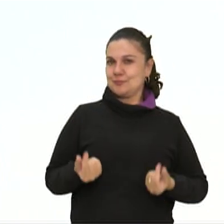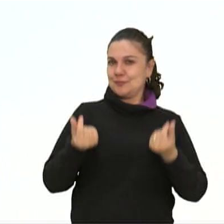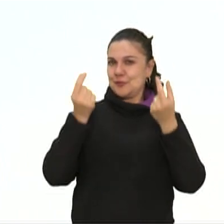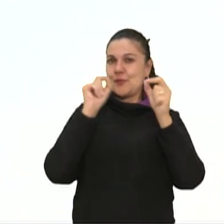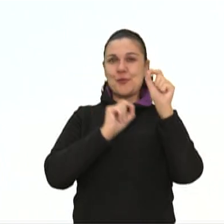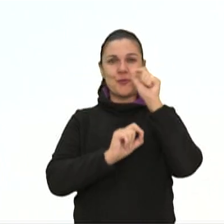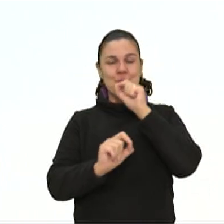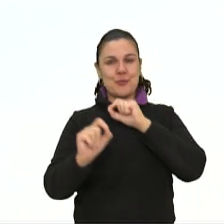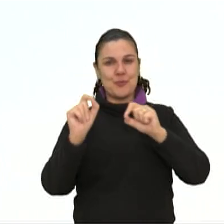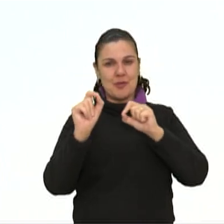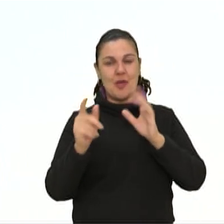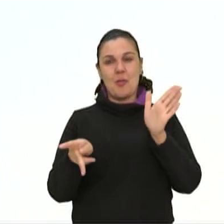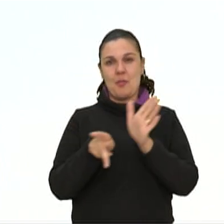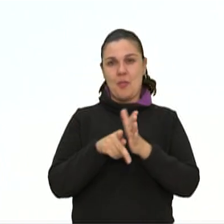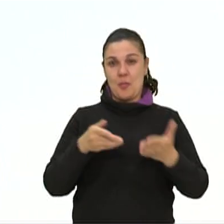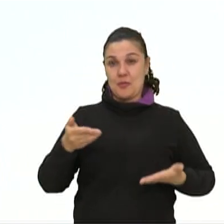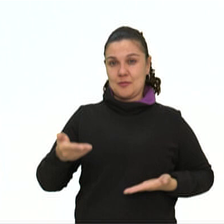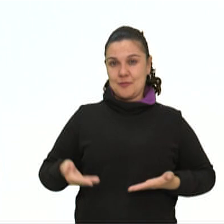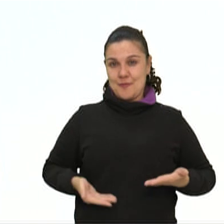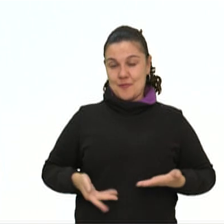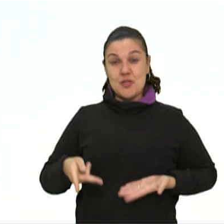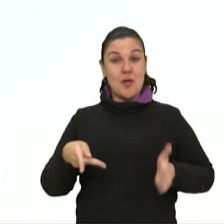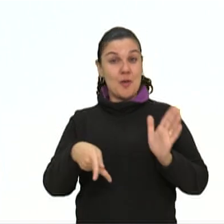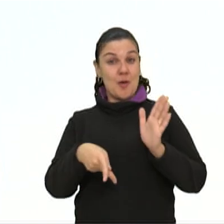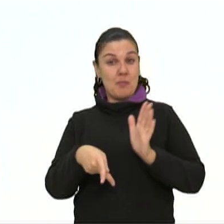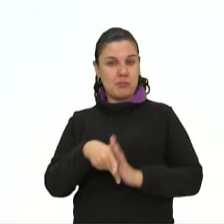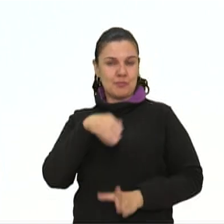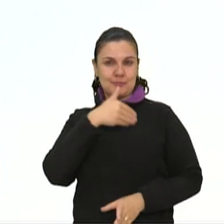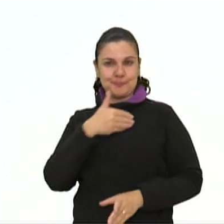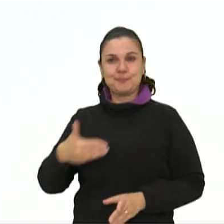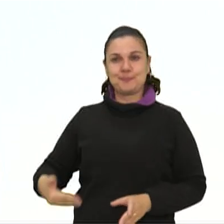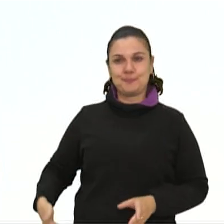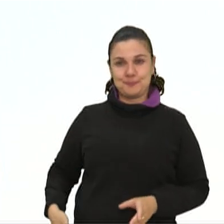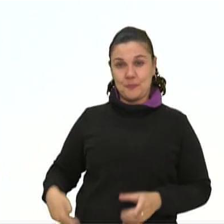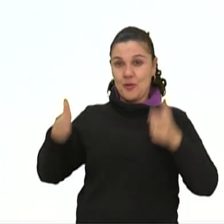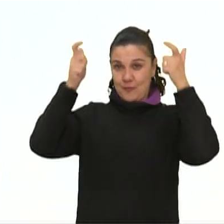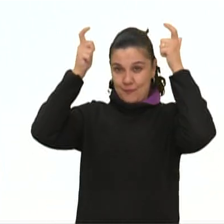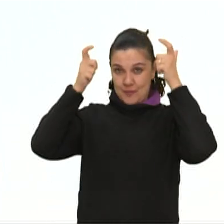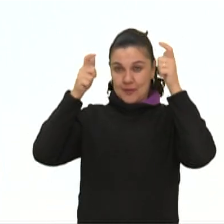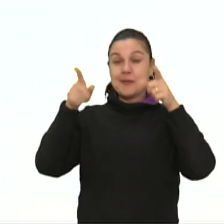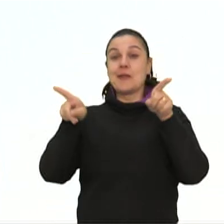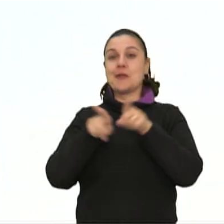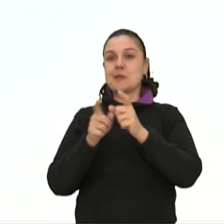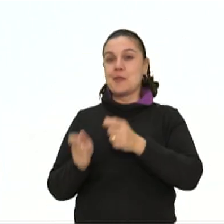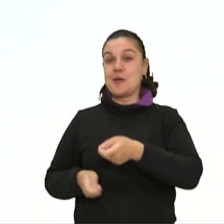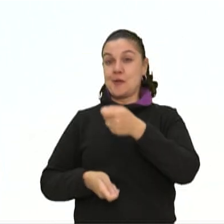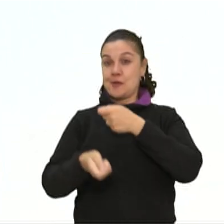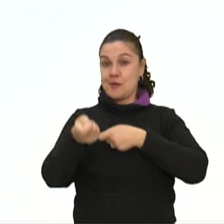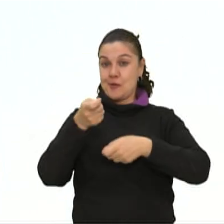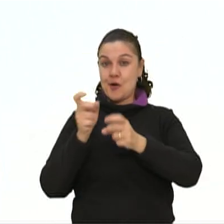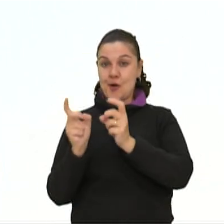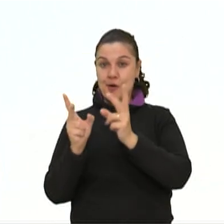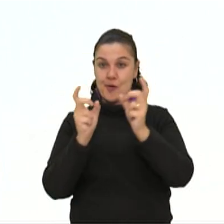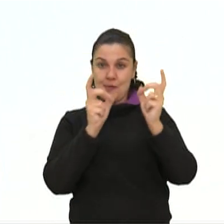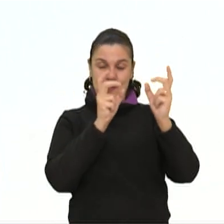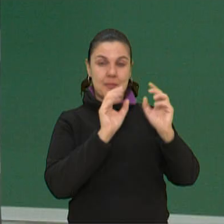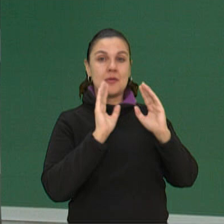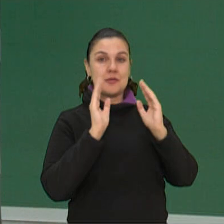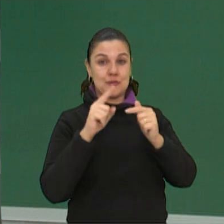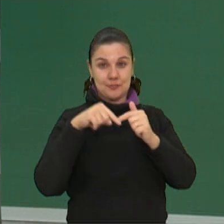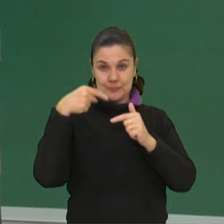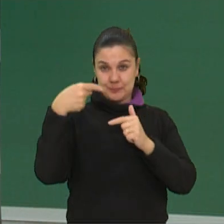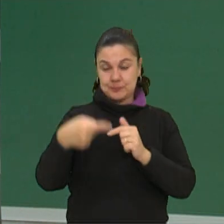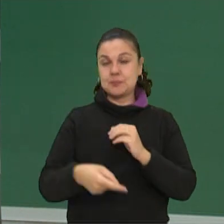formados basicamente pelos funcionários públicos de alto escalão, pelos comerciantes, que a gente fala na próxima